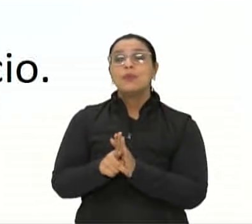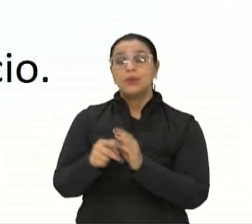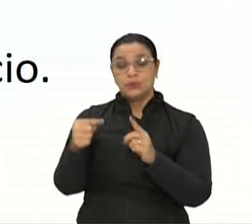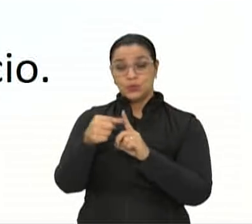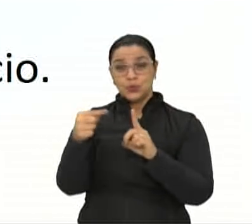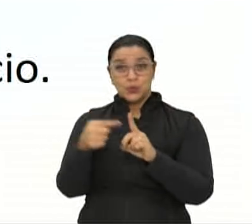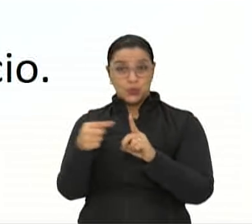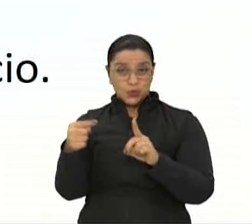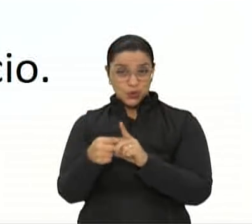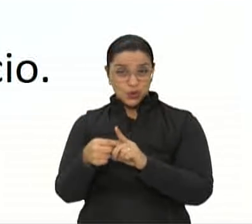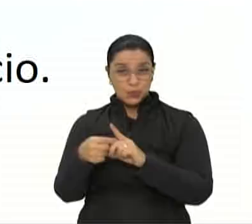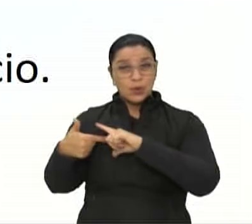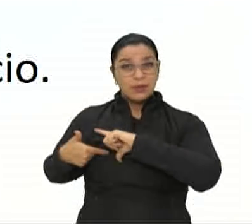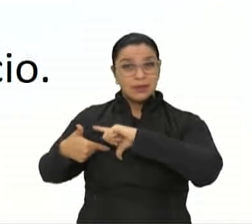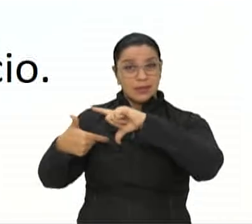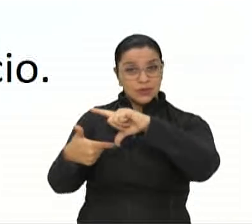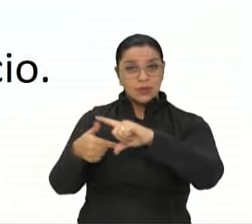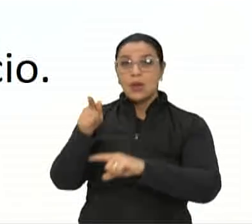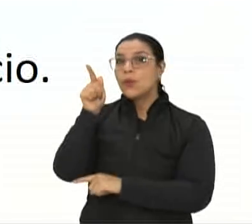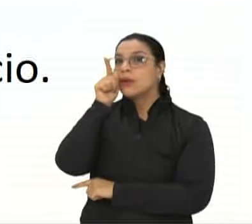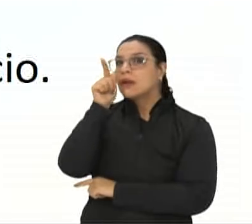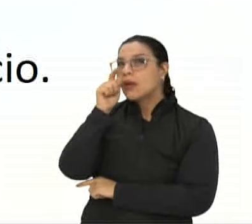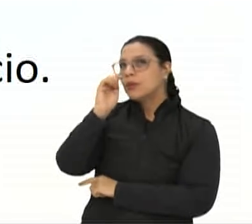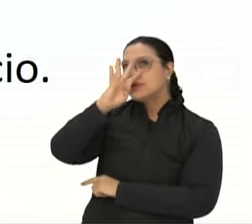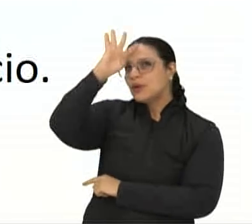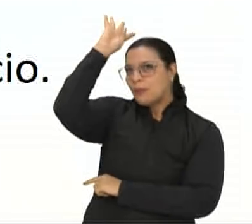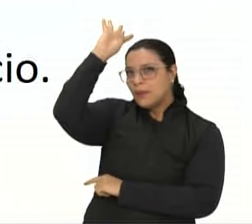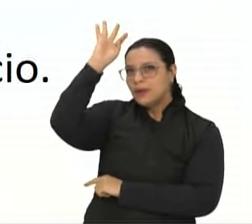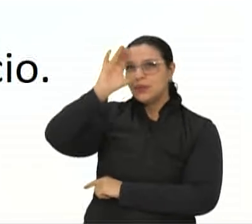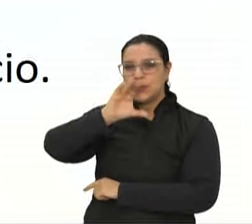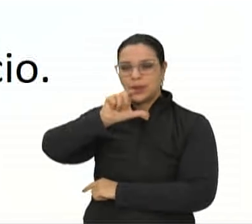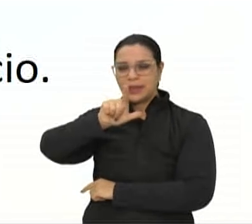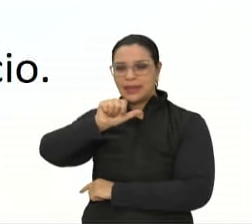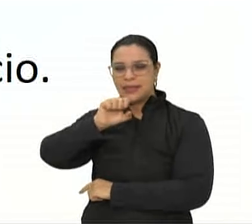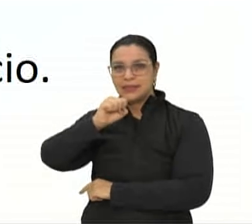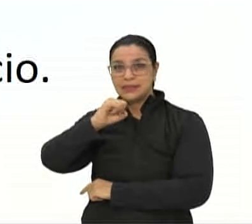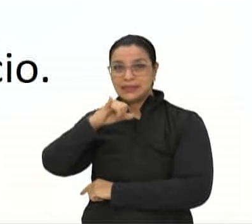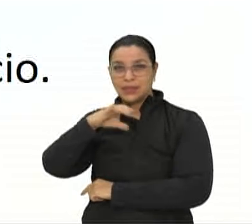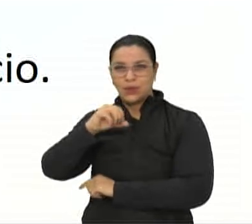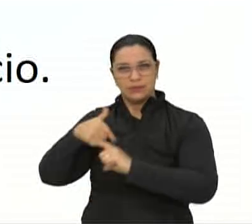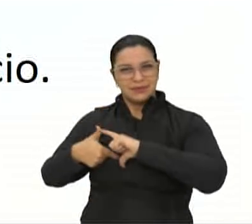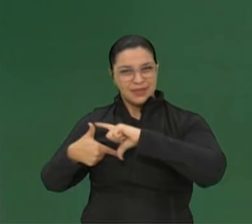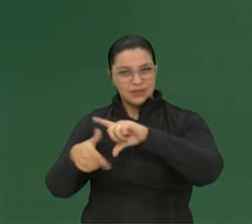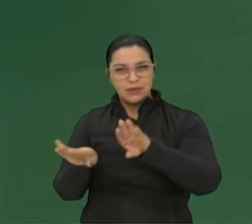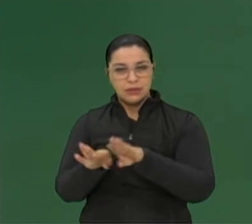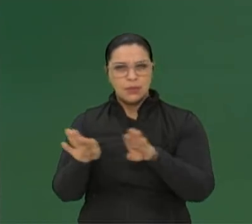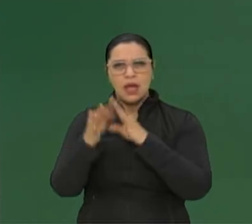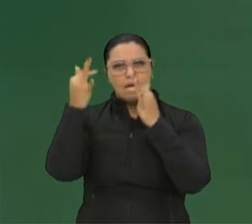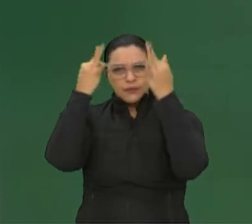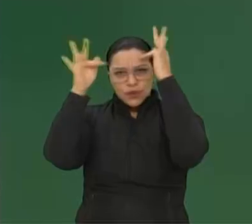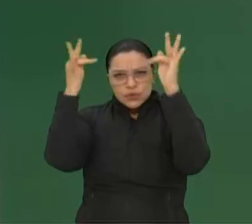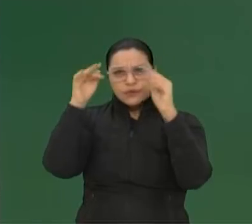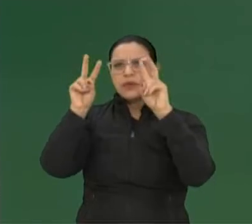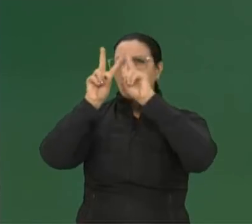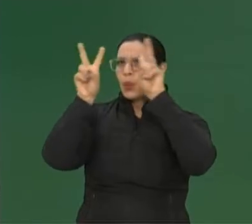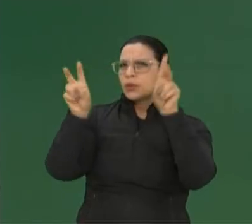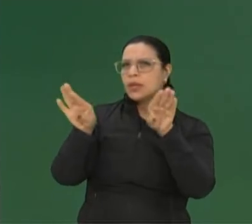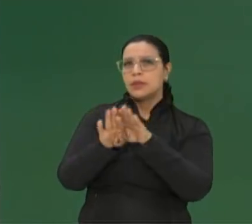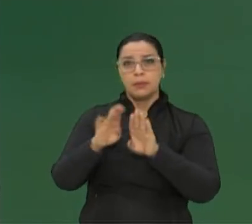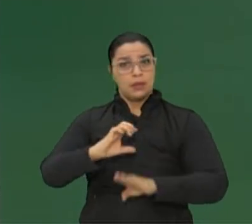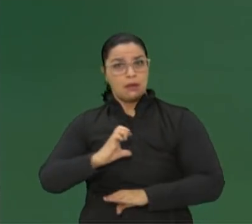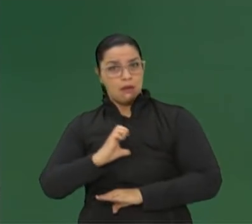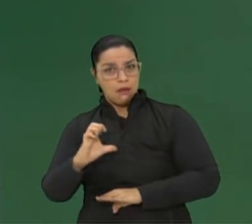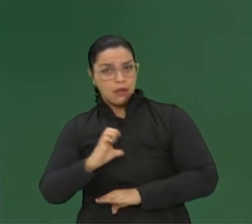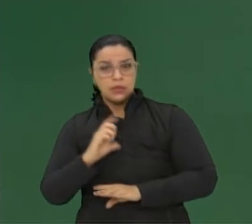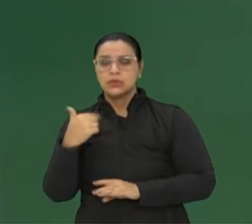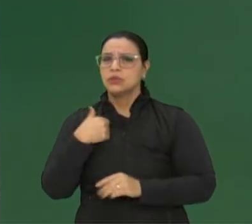clássica greco-romana, né? Dos gregos e dos romanos lá, tá? A filosofia, os temas da filosofia, o racionalismo